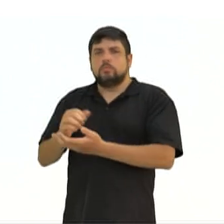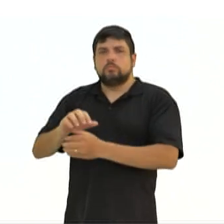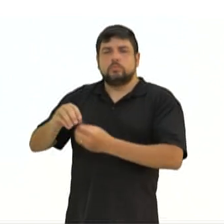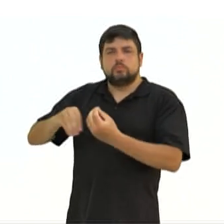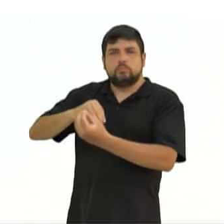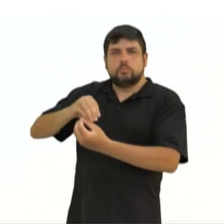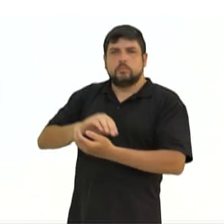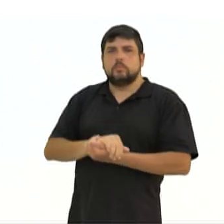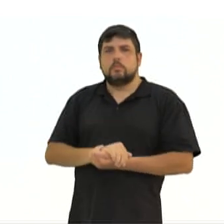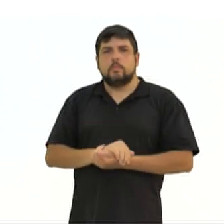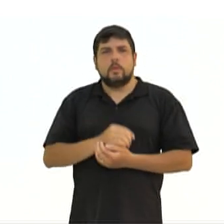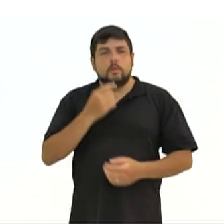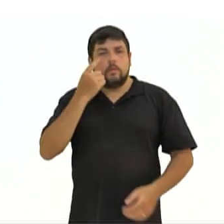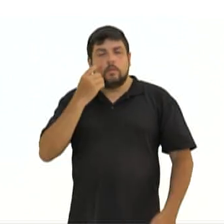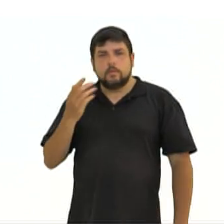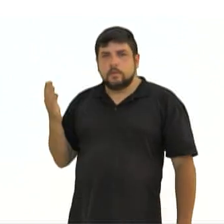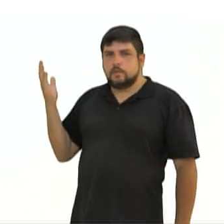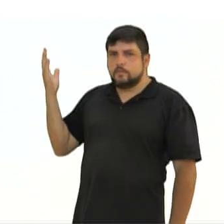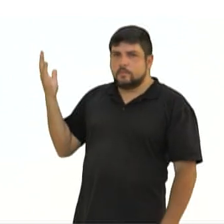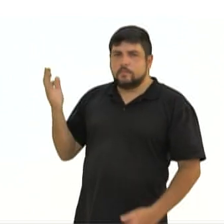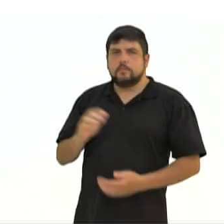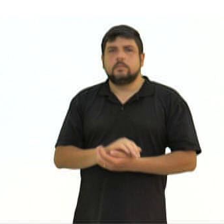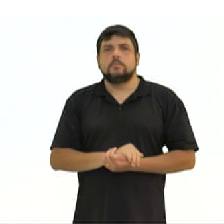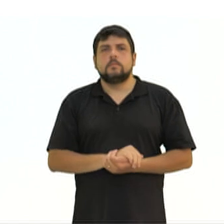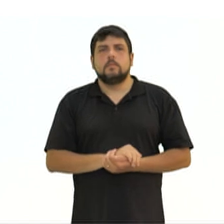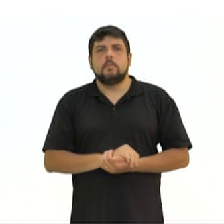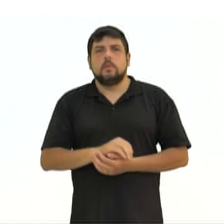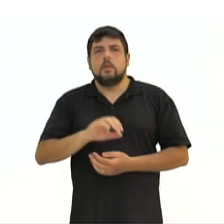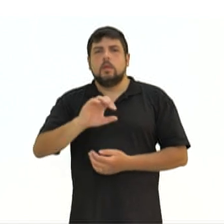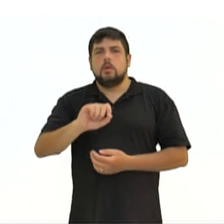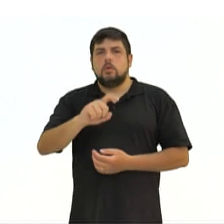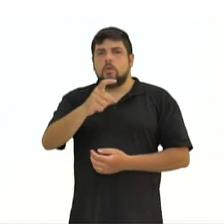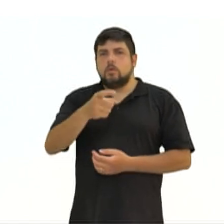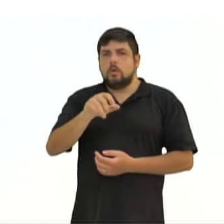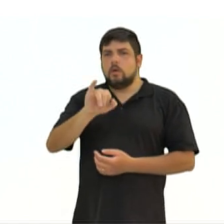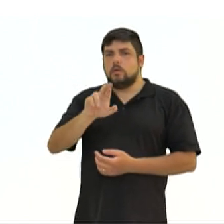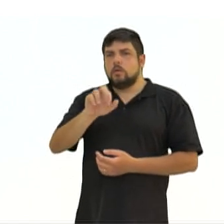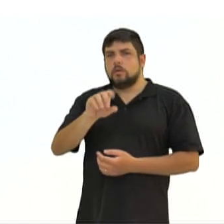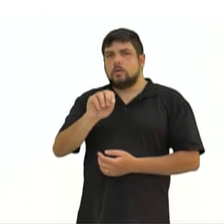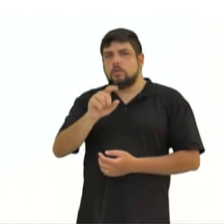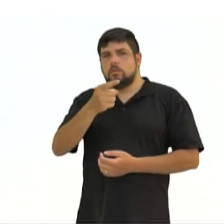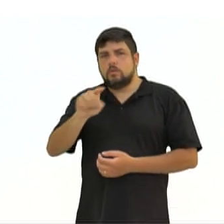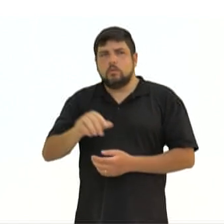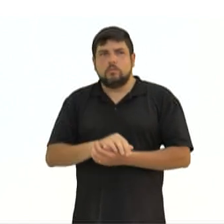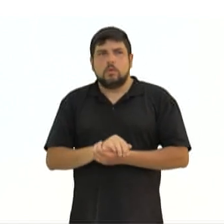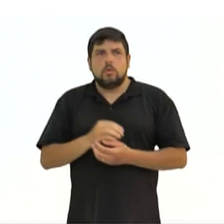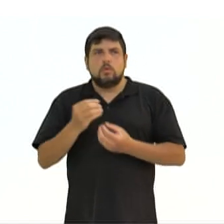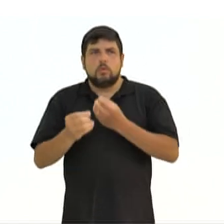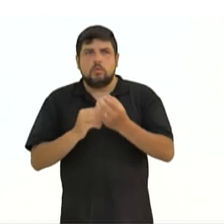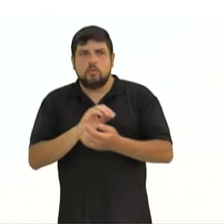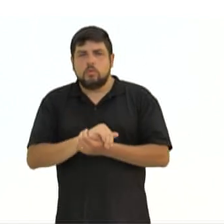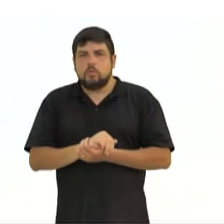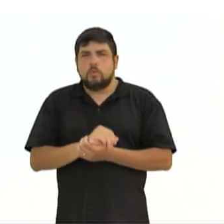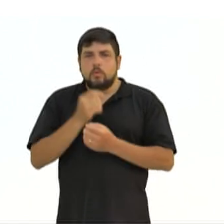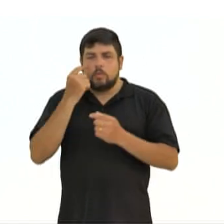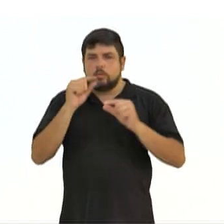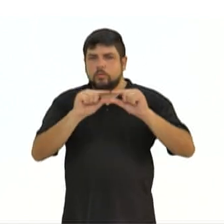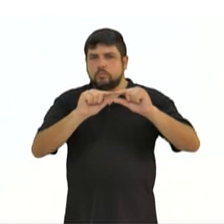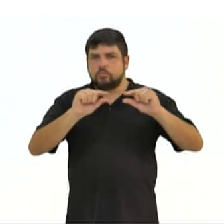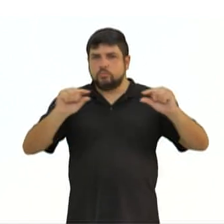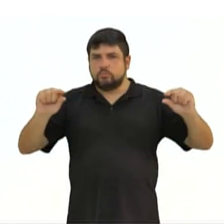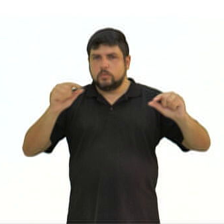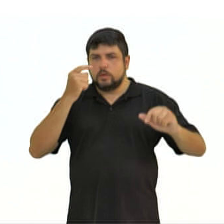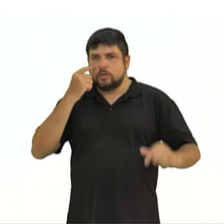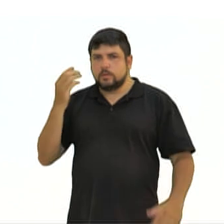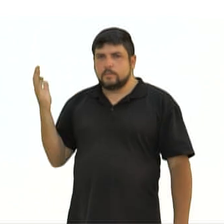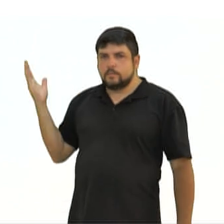essa expressão aqui, ó. Reação de oxirredução, a gente tem cobre sólido, nitrato de prata aquoso, vai formar nitrato